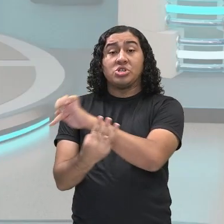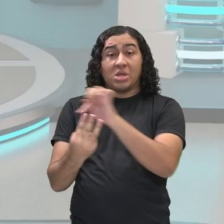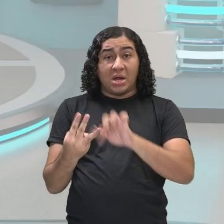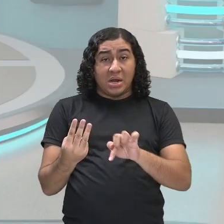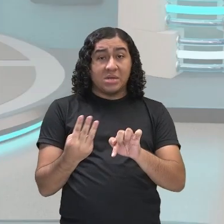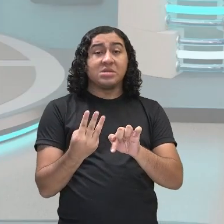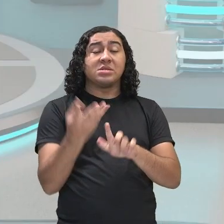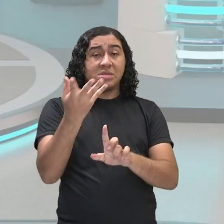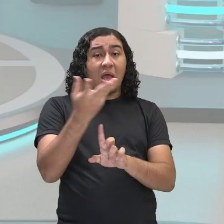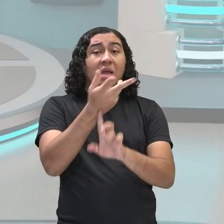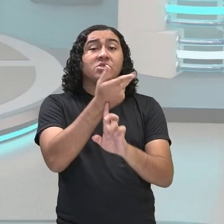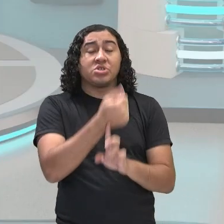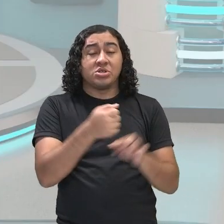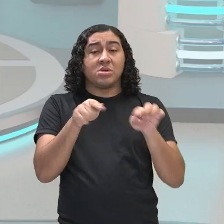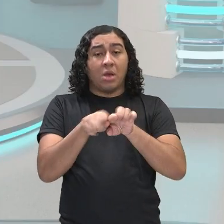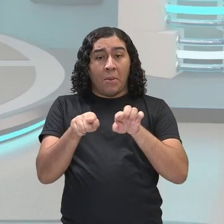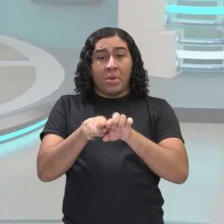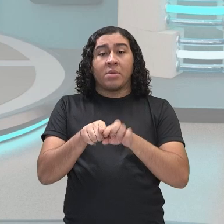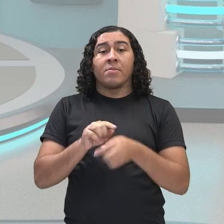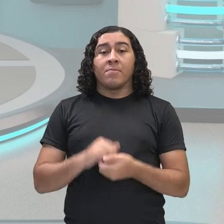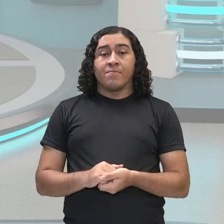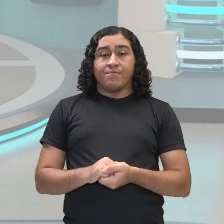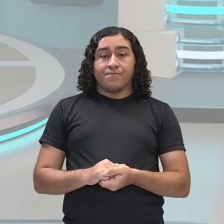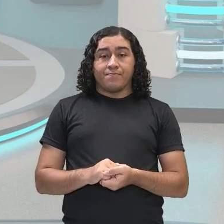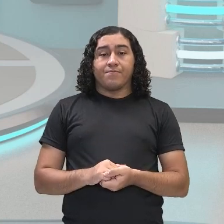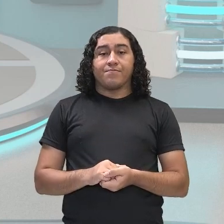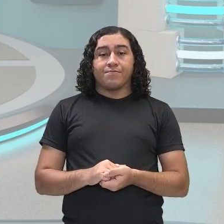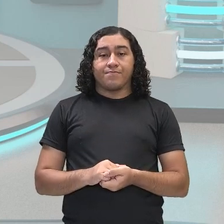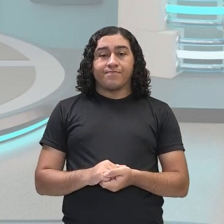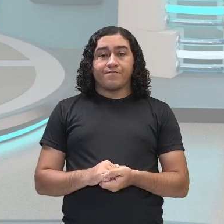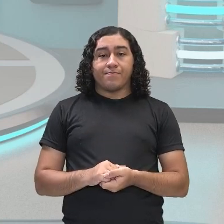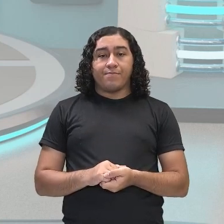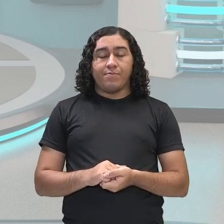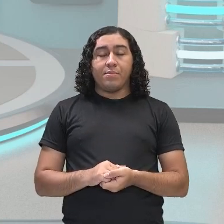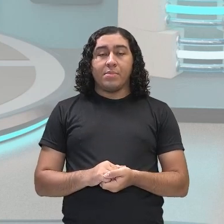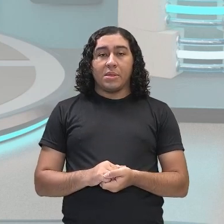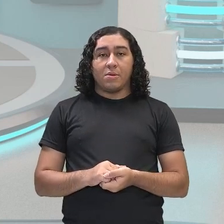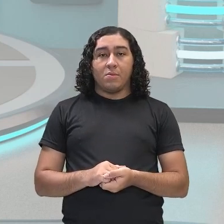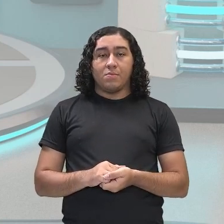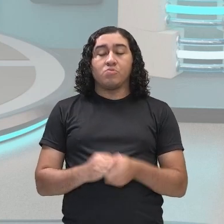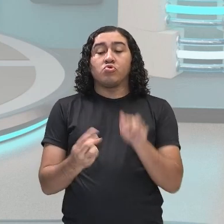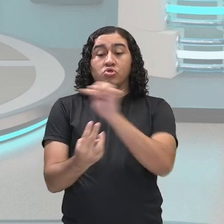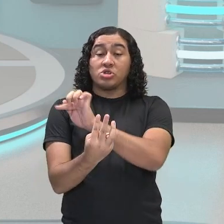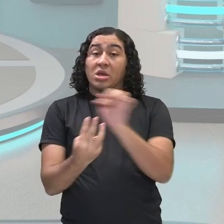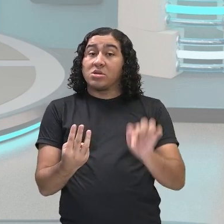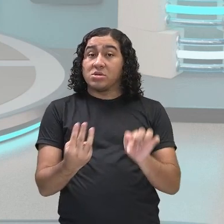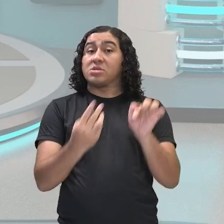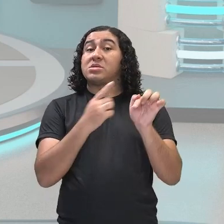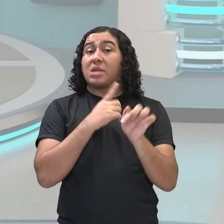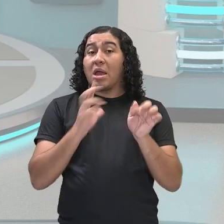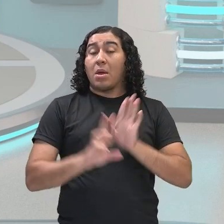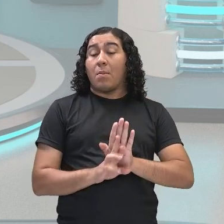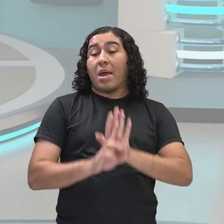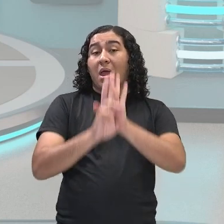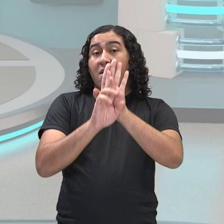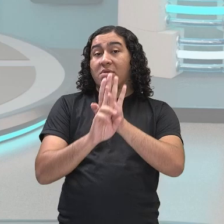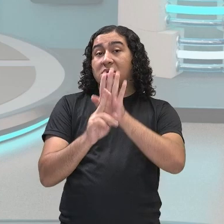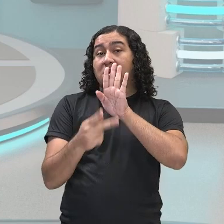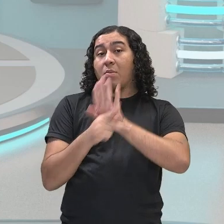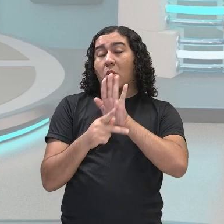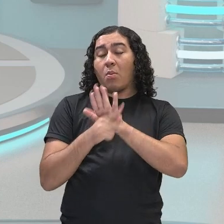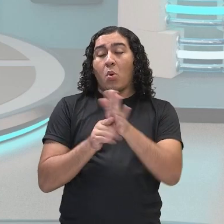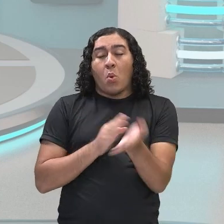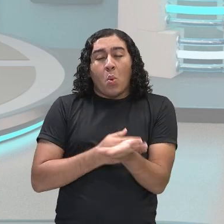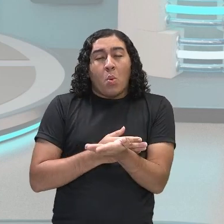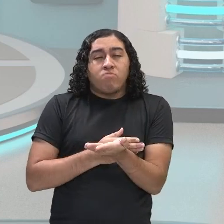o Yves Klein, Joseph Beuys, que são artistas que têm ali uma referência que deram